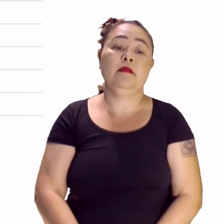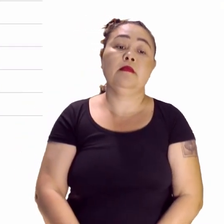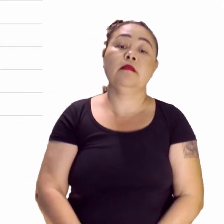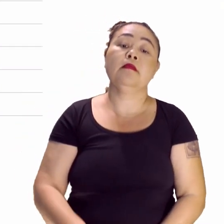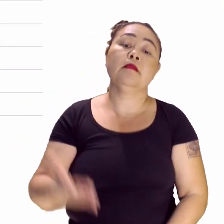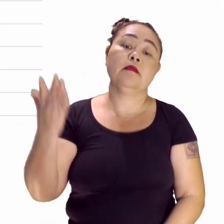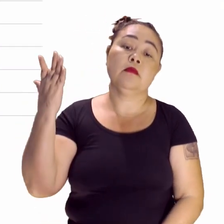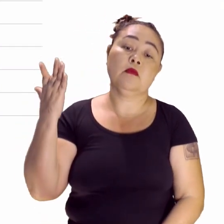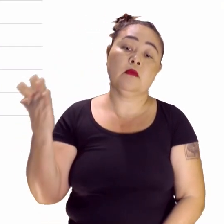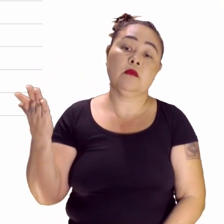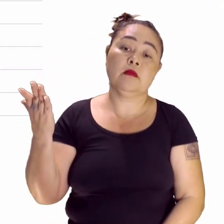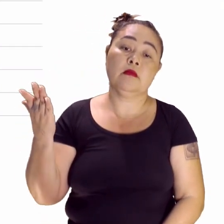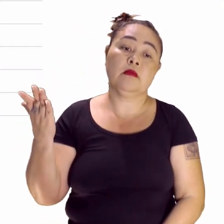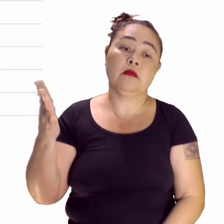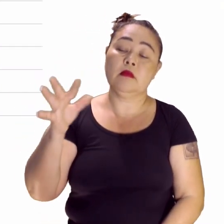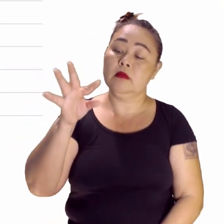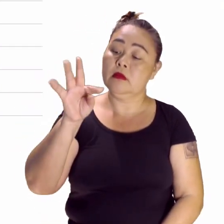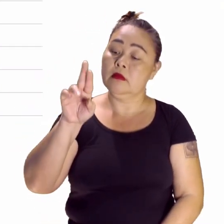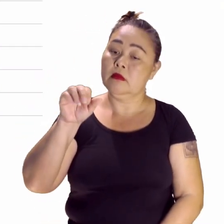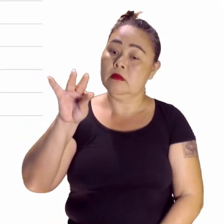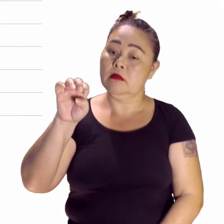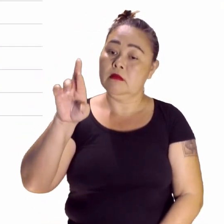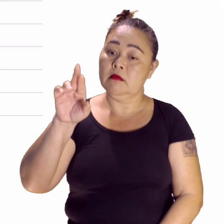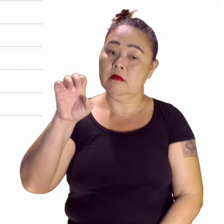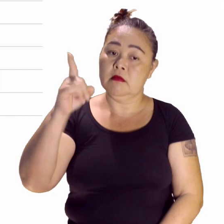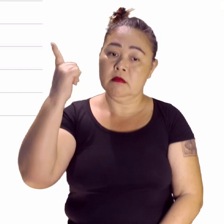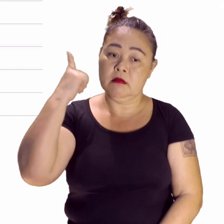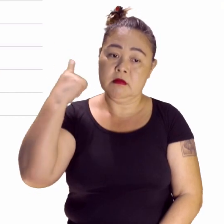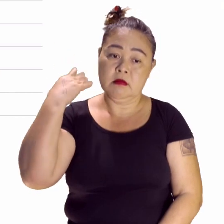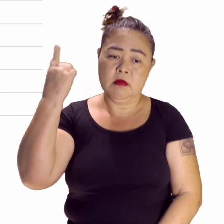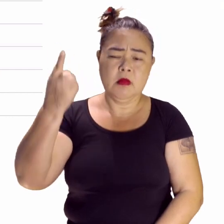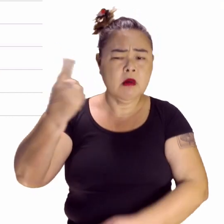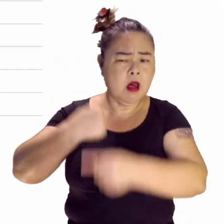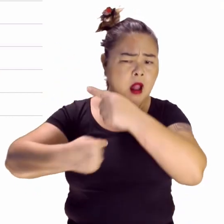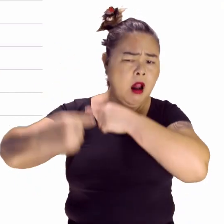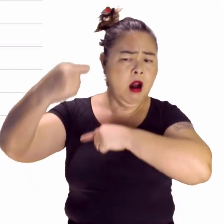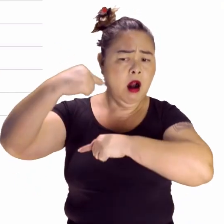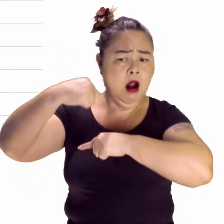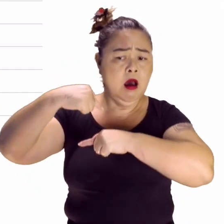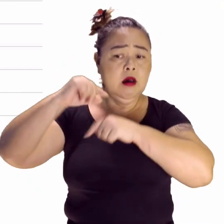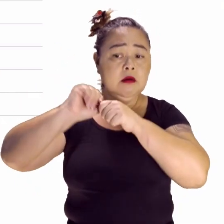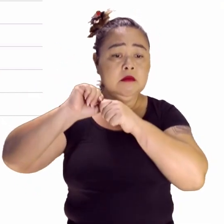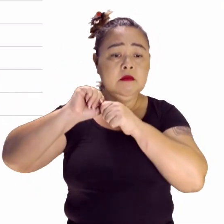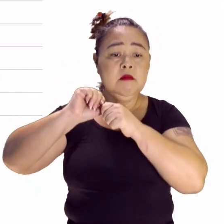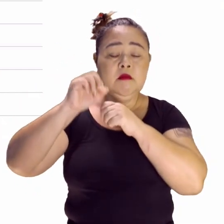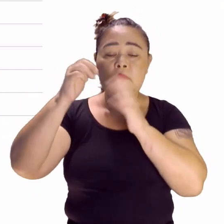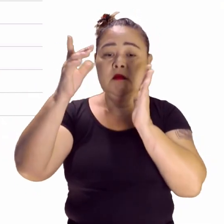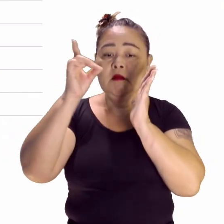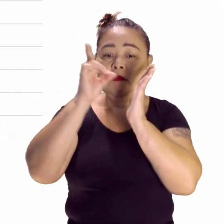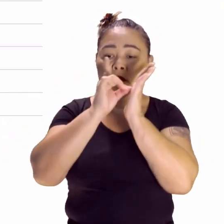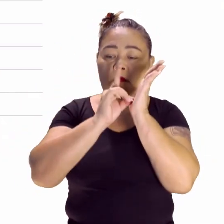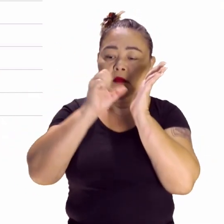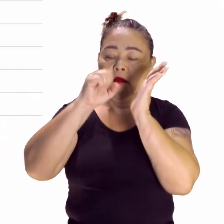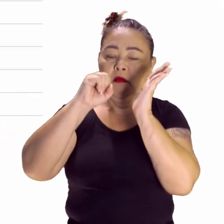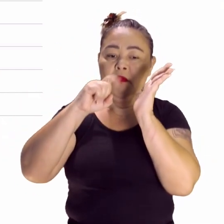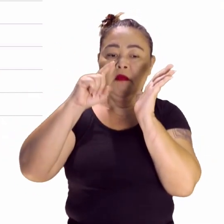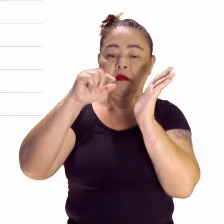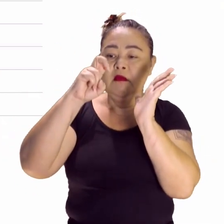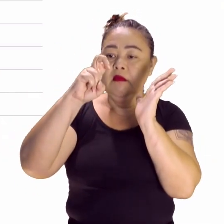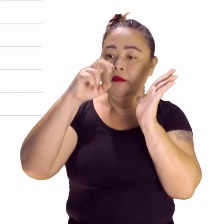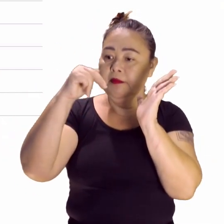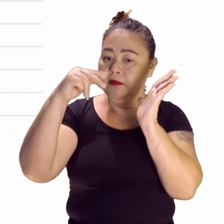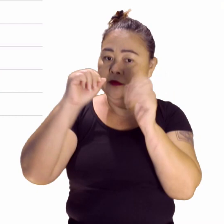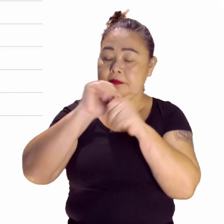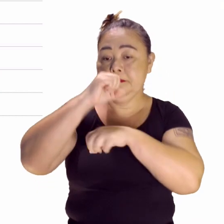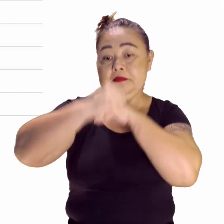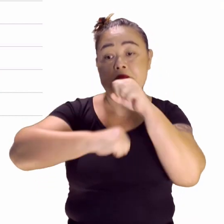E aí, olha só, os tratores que a gente tinha lá em 1980, só que em 70 aqui em Rondônia. Em 2006 já era mais de 5